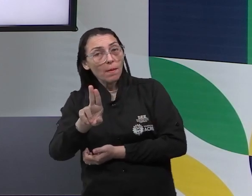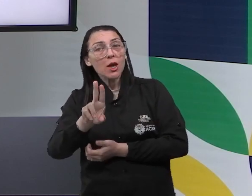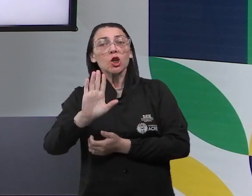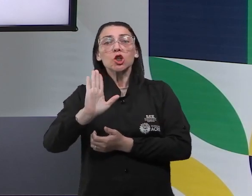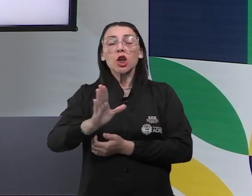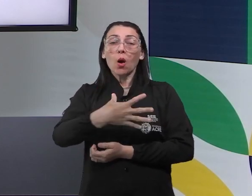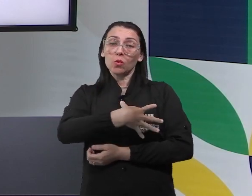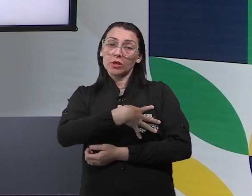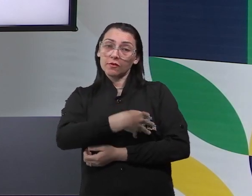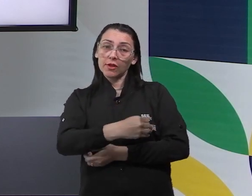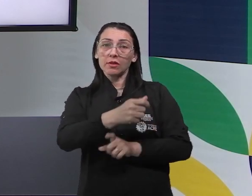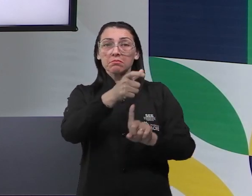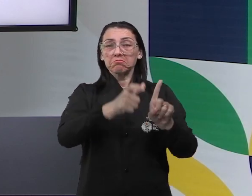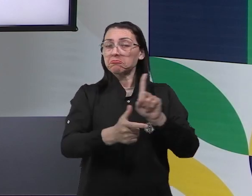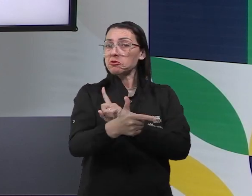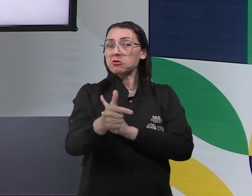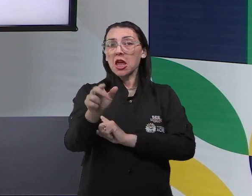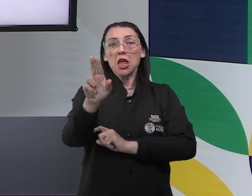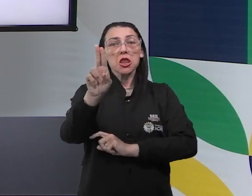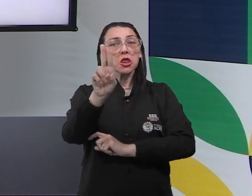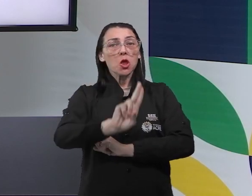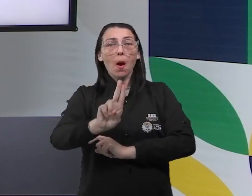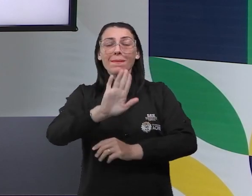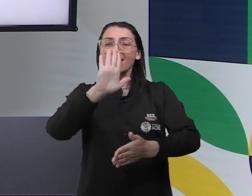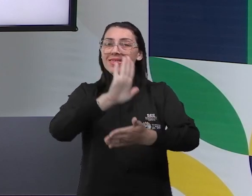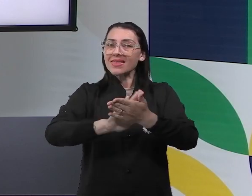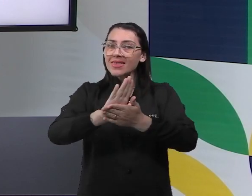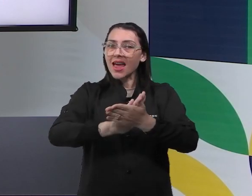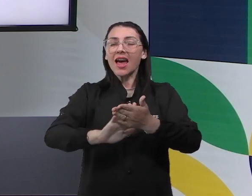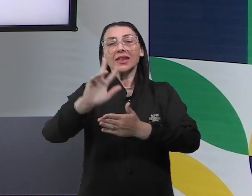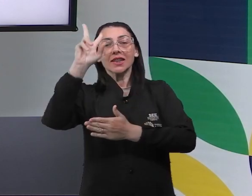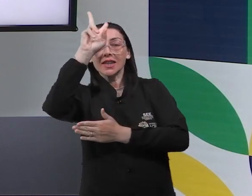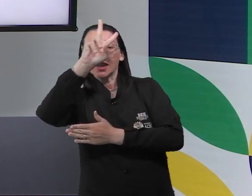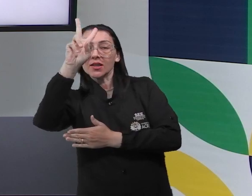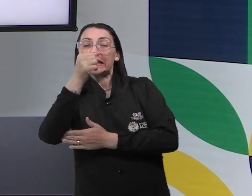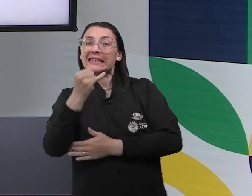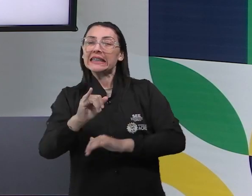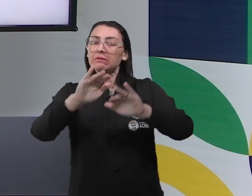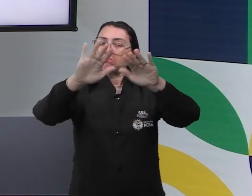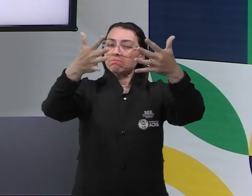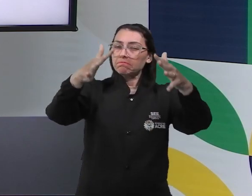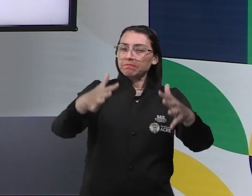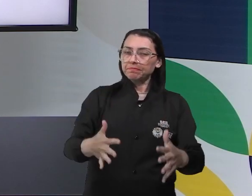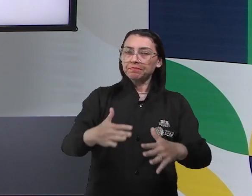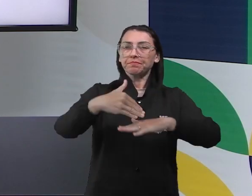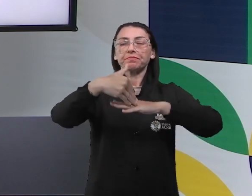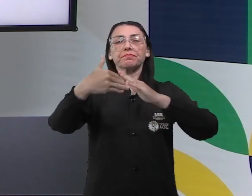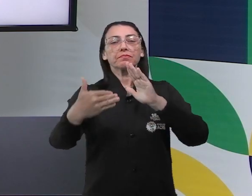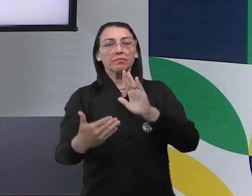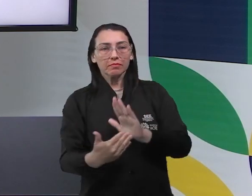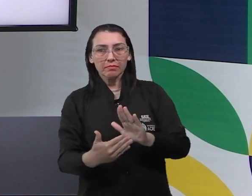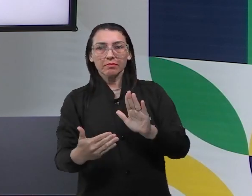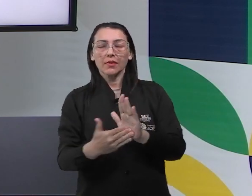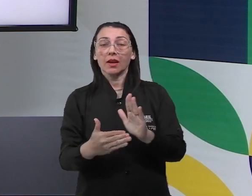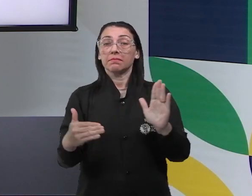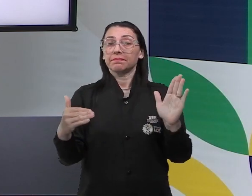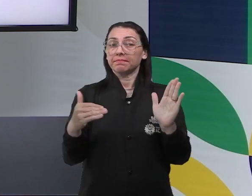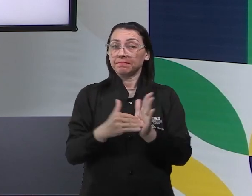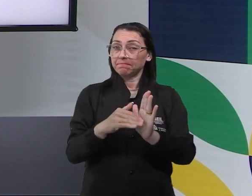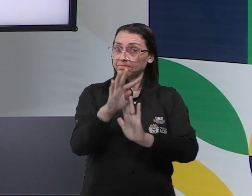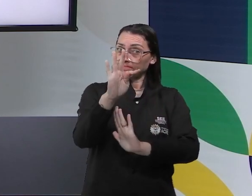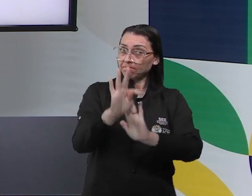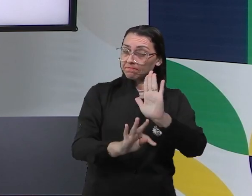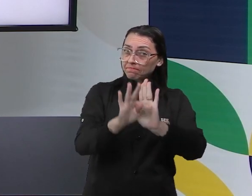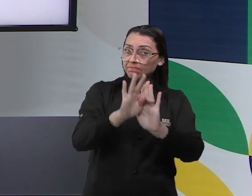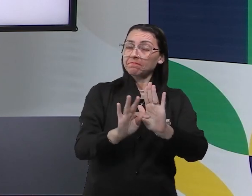que são personagens, não tem nome. Então, se a gente analisar toda a tessitura ali,